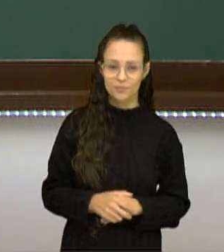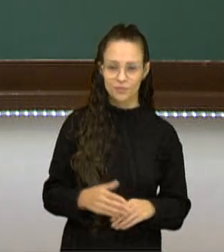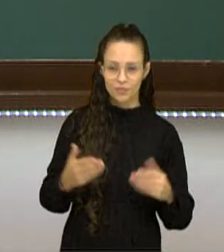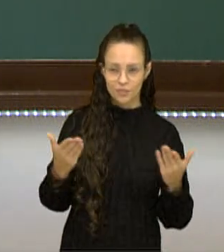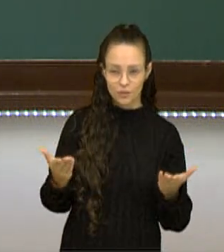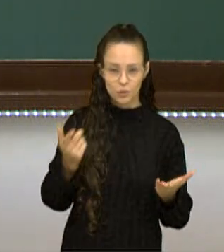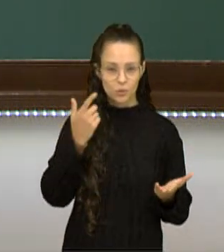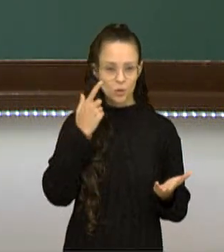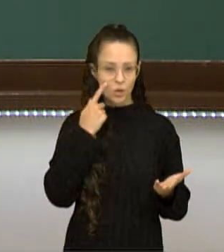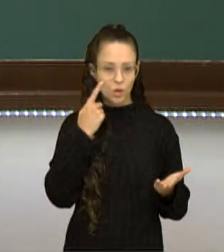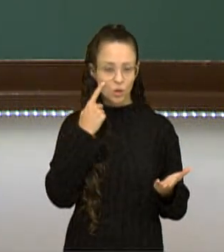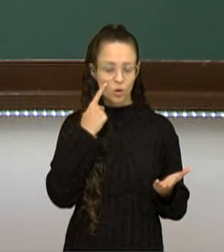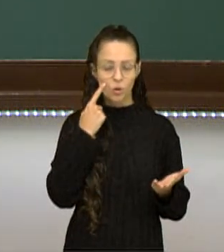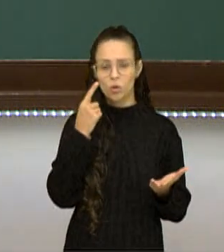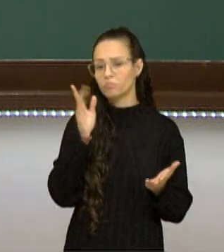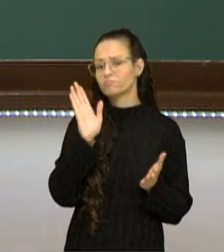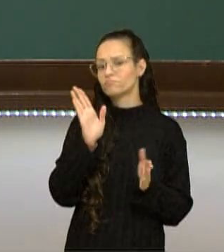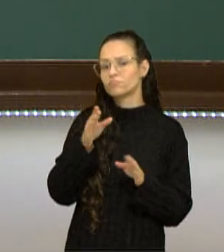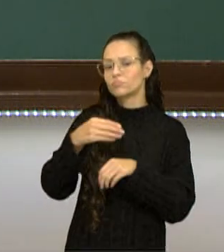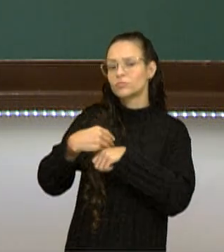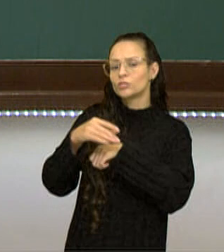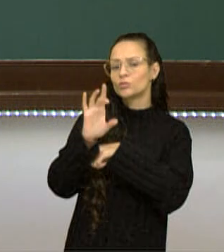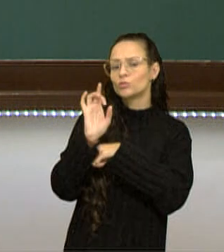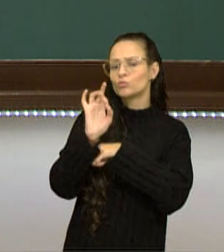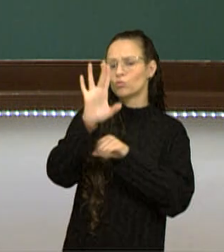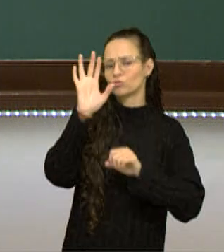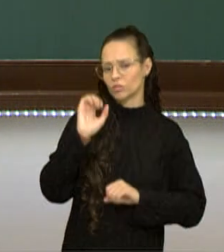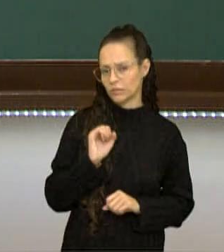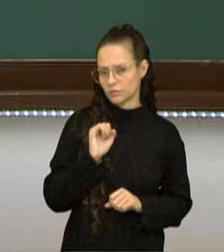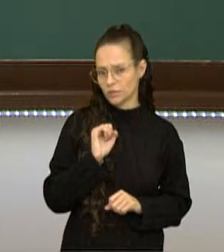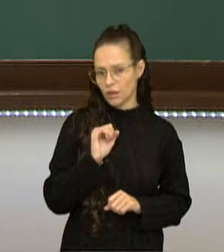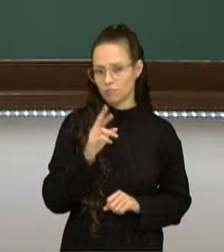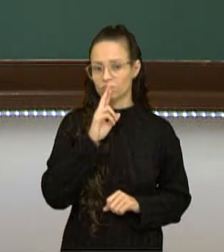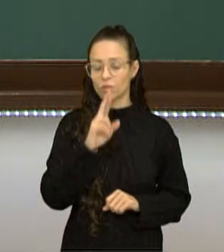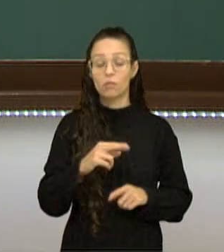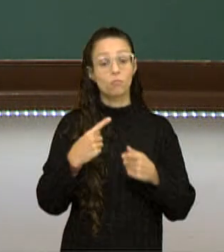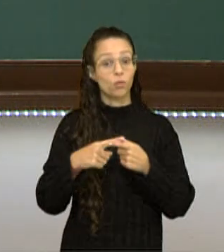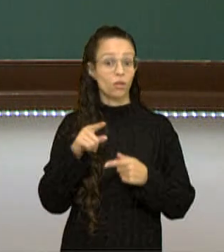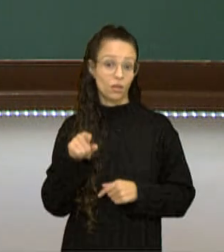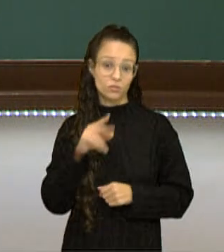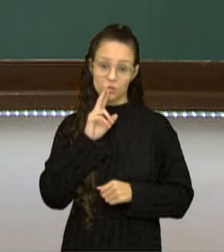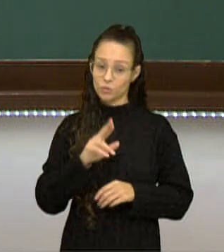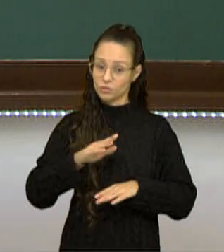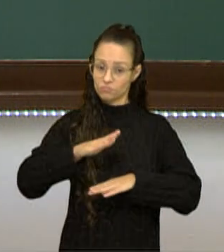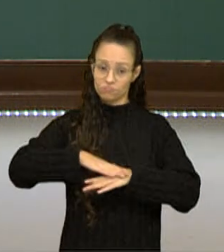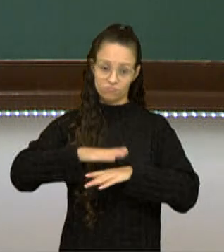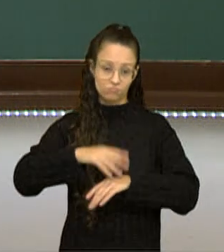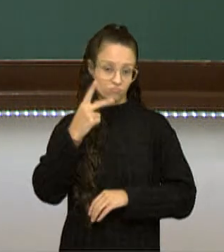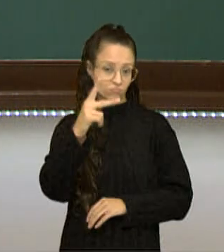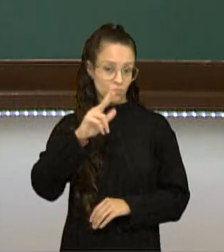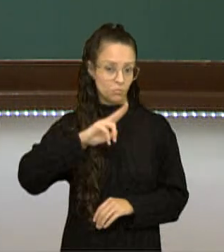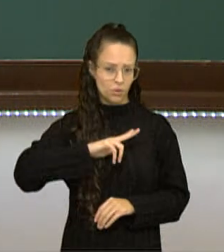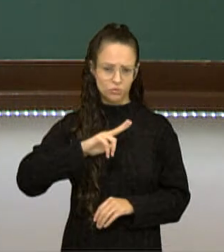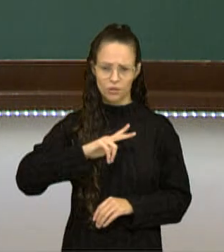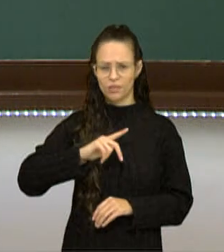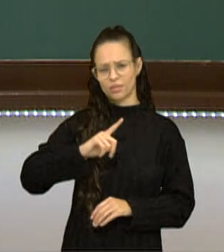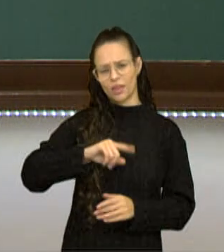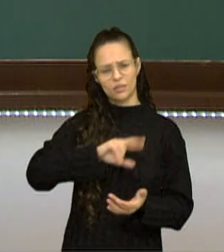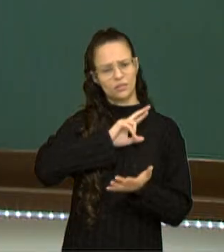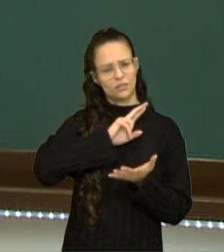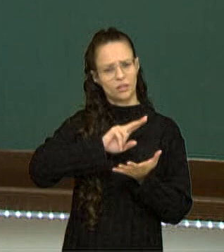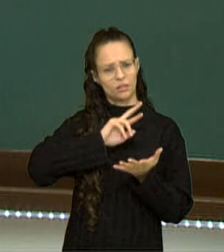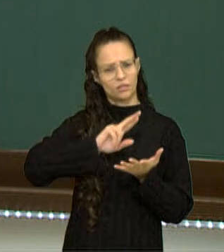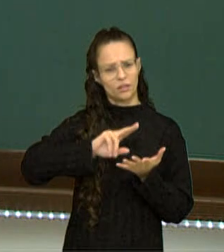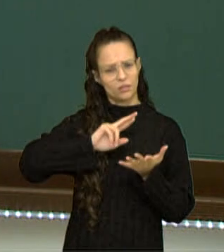Então, ó, aqui uma sugestão, né, de resposta, porque essa é uma resposta pessoal. Então, tem inúmeras formas de